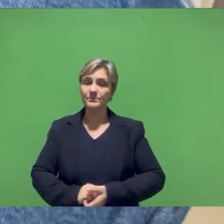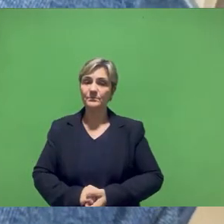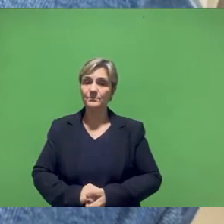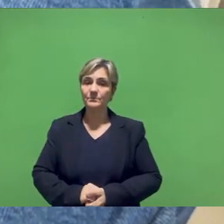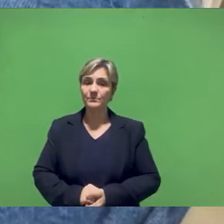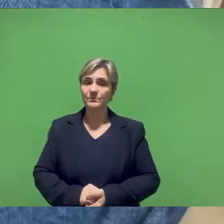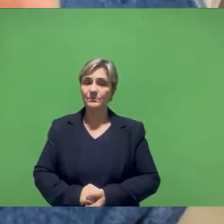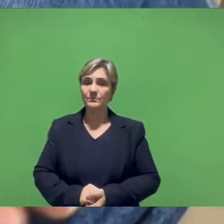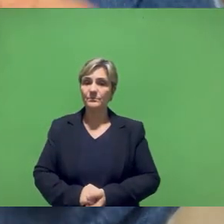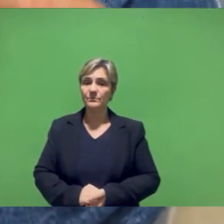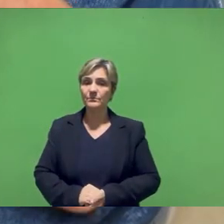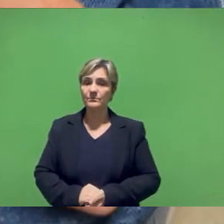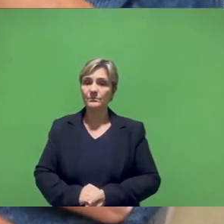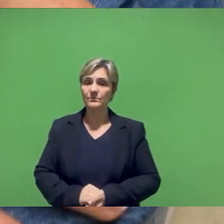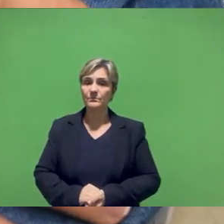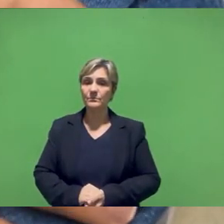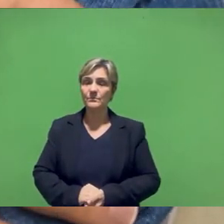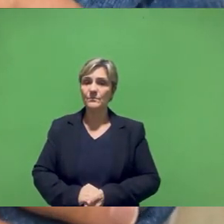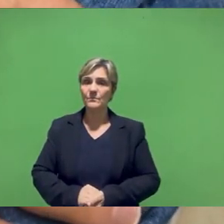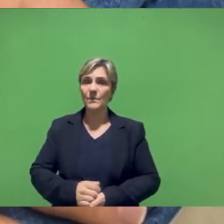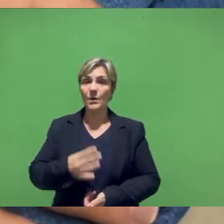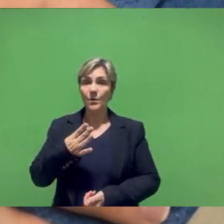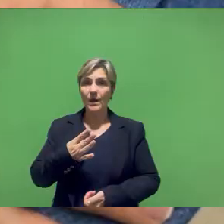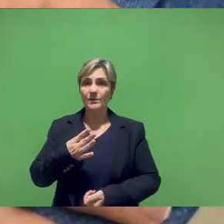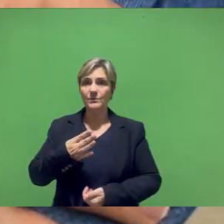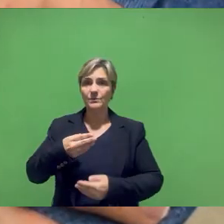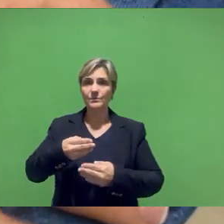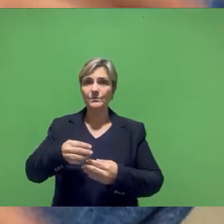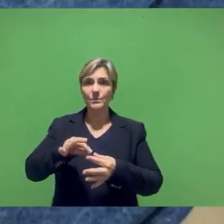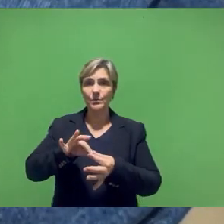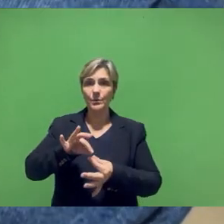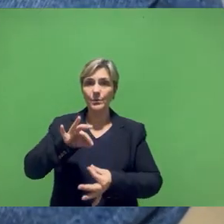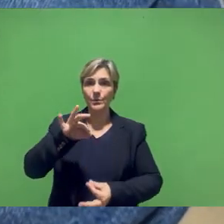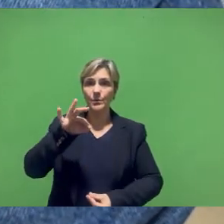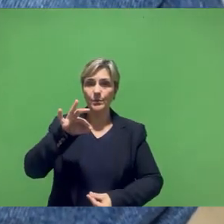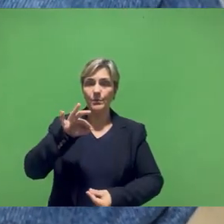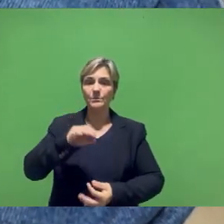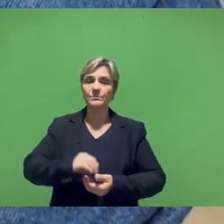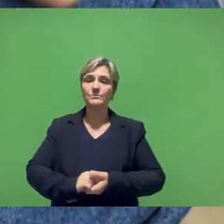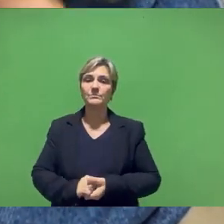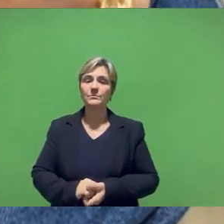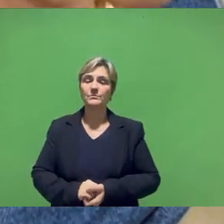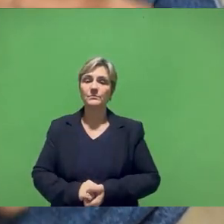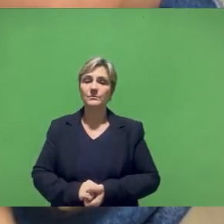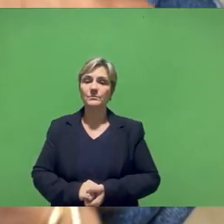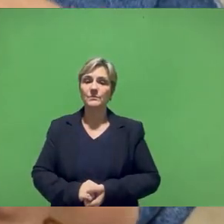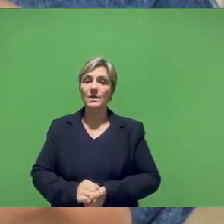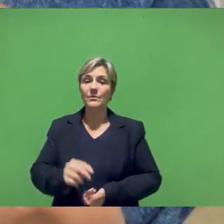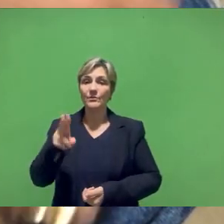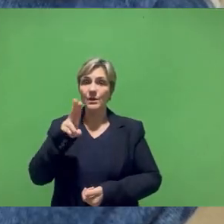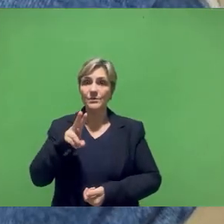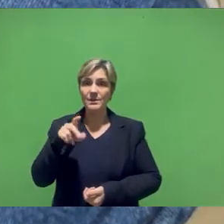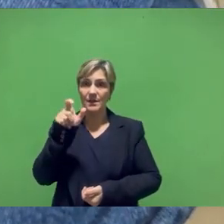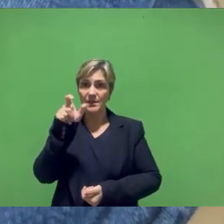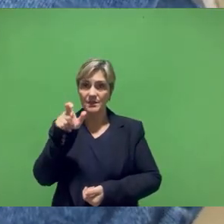da virilha, 4 dedos longe do joelho e vai utilizar essa faixa